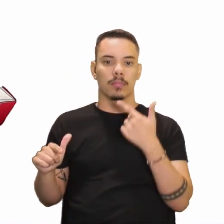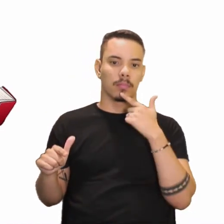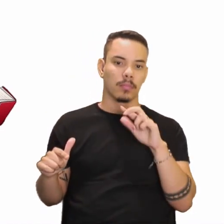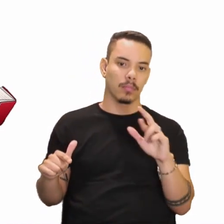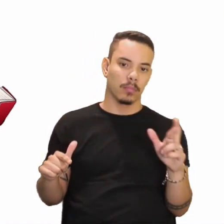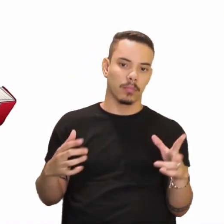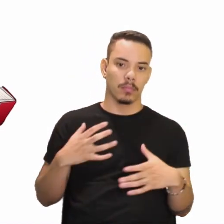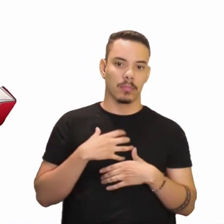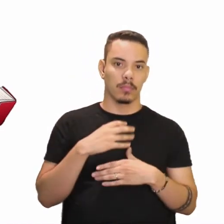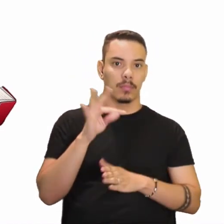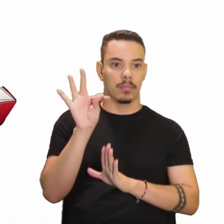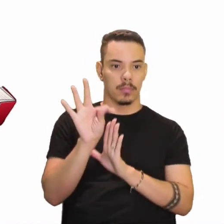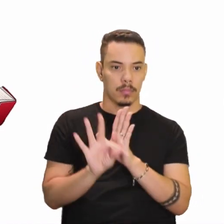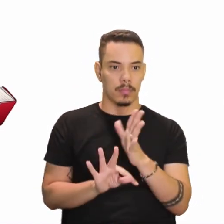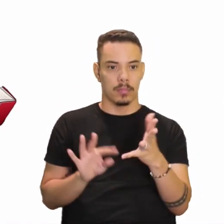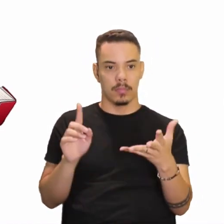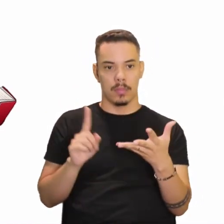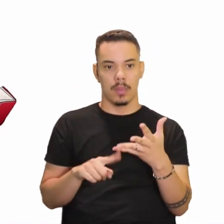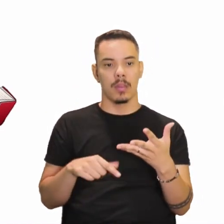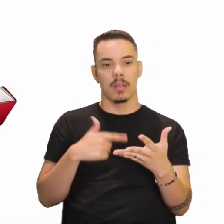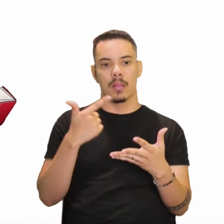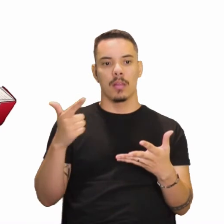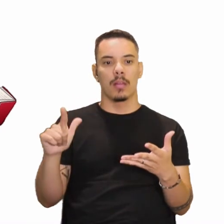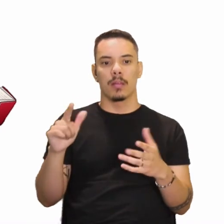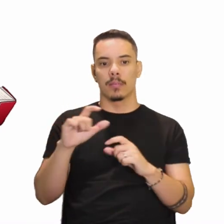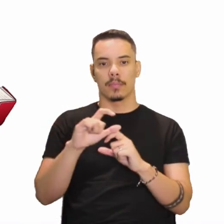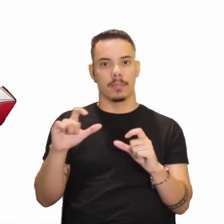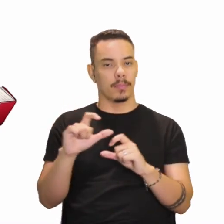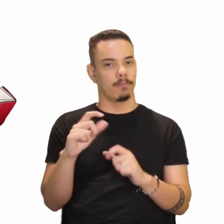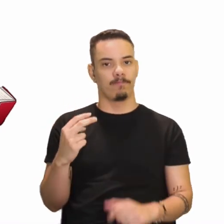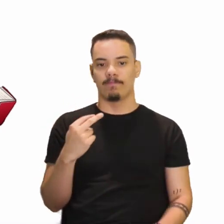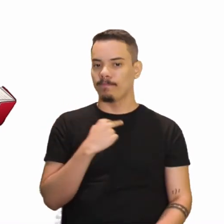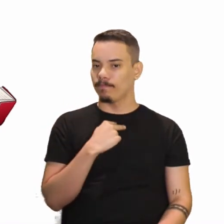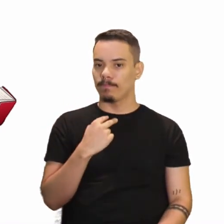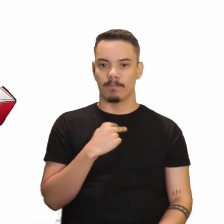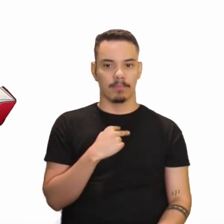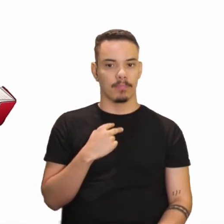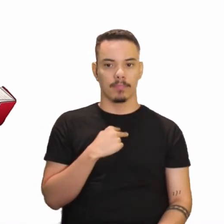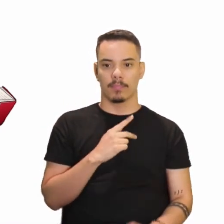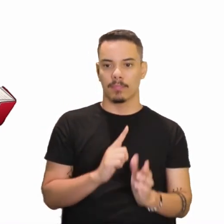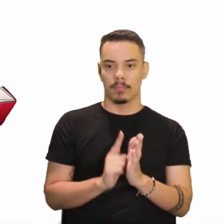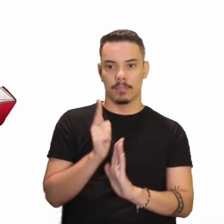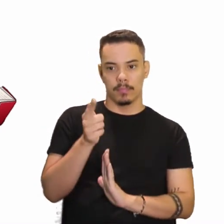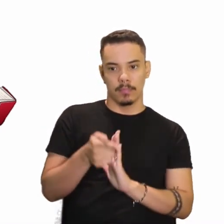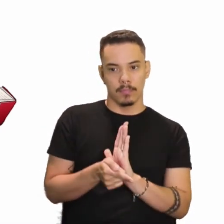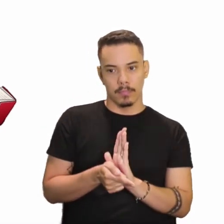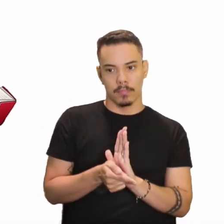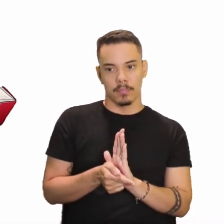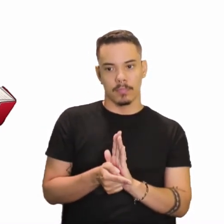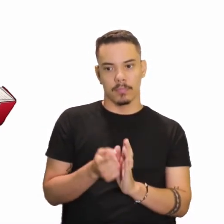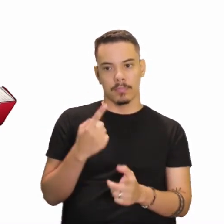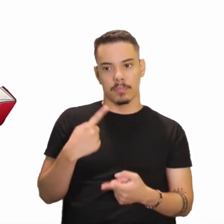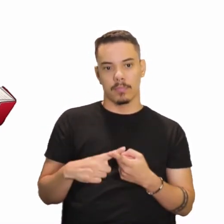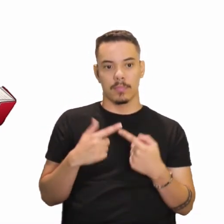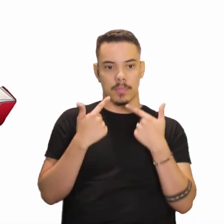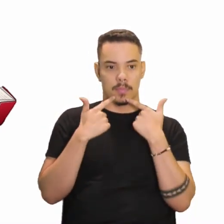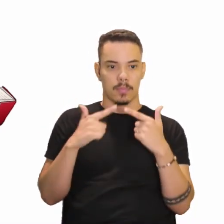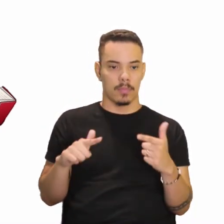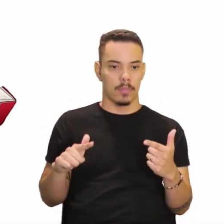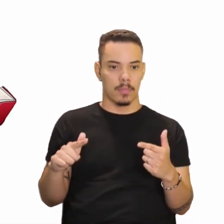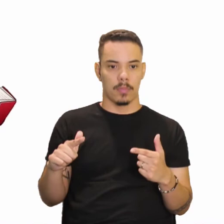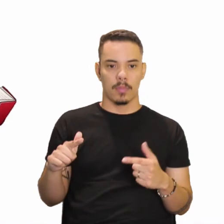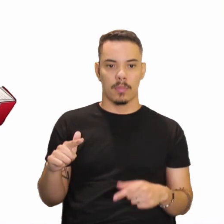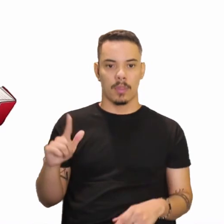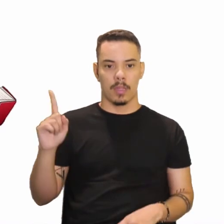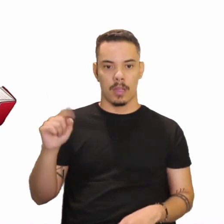de sentido do texto de achar auxilia não pode ser considerado como gênero textuais visto que a linguagem não